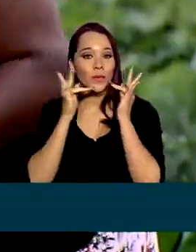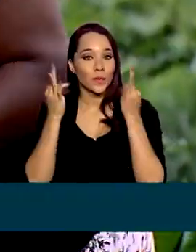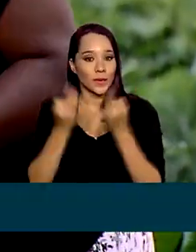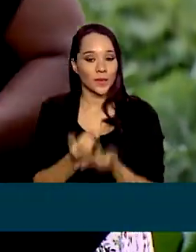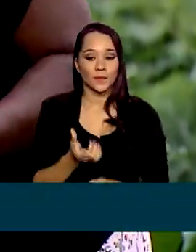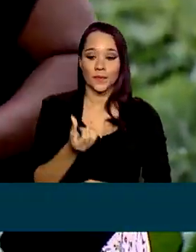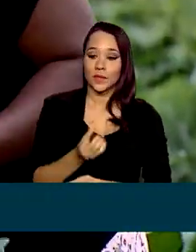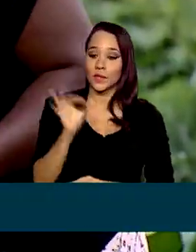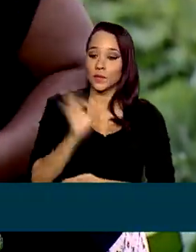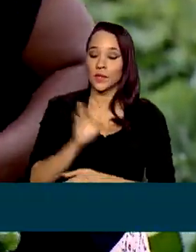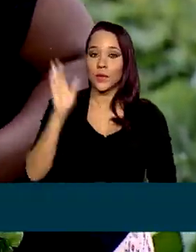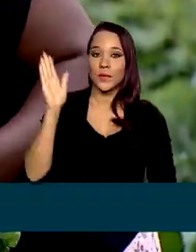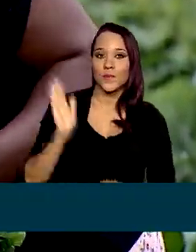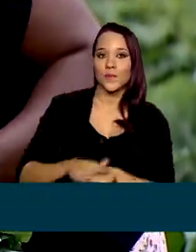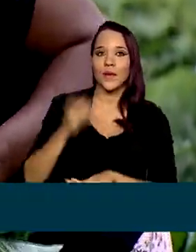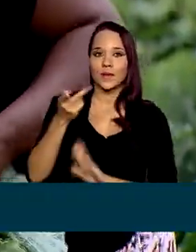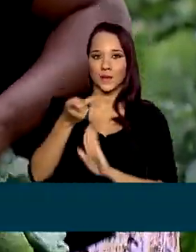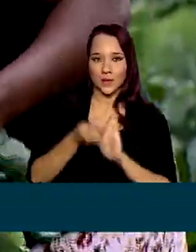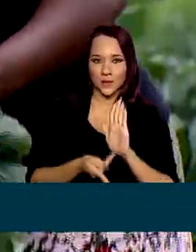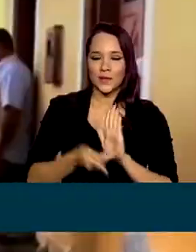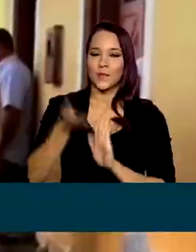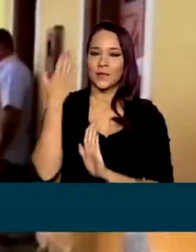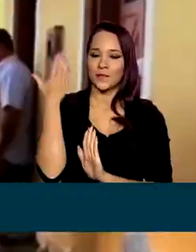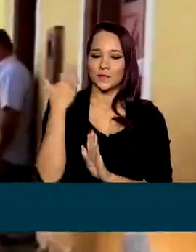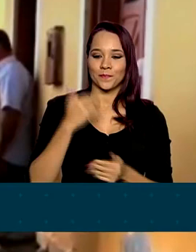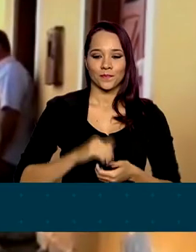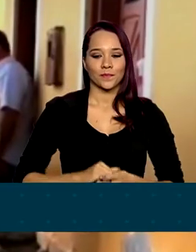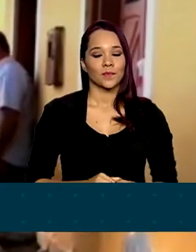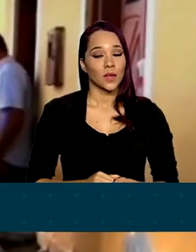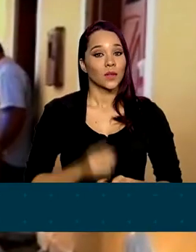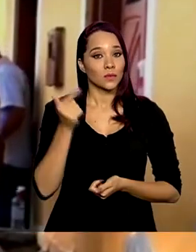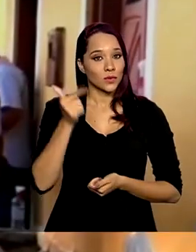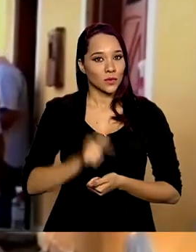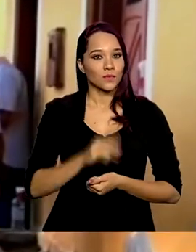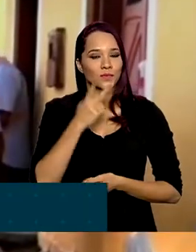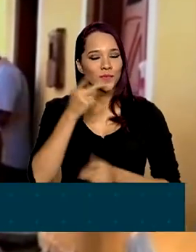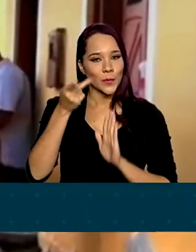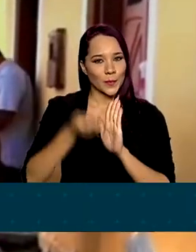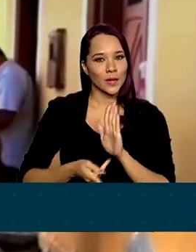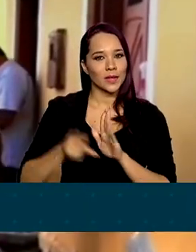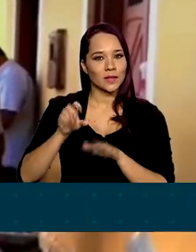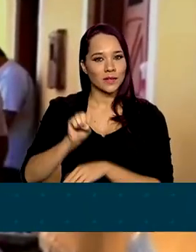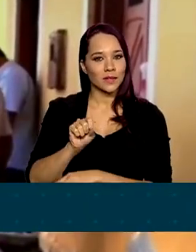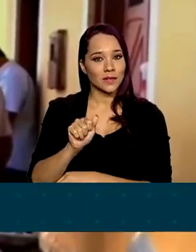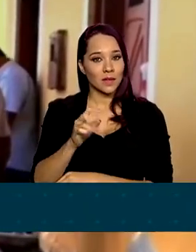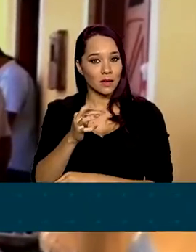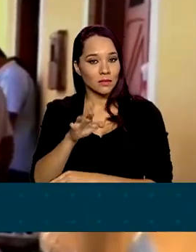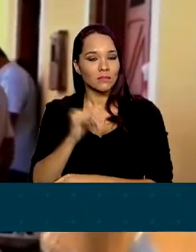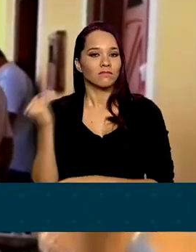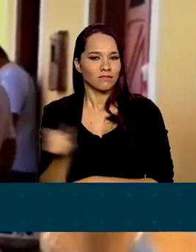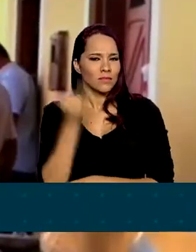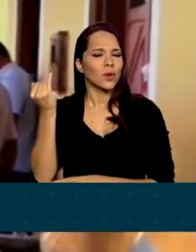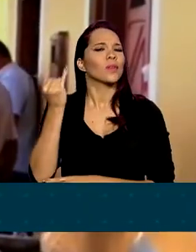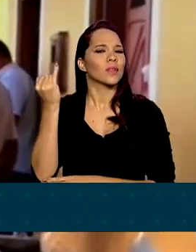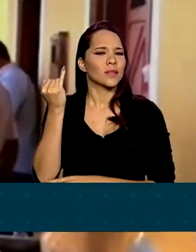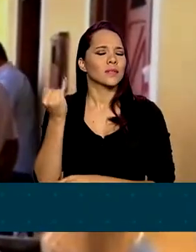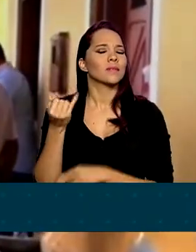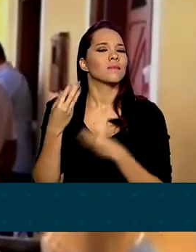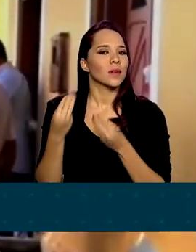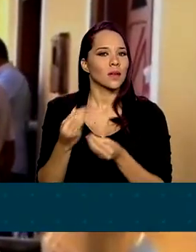6% a mais que no plano passado. O Plano Safra tem uma importância muito forte para a manutenção